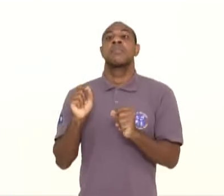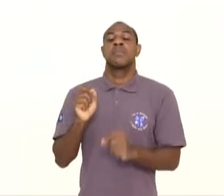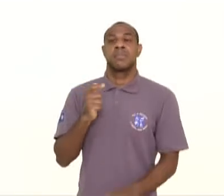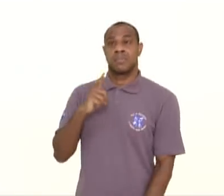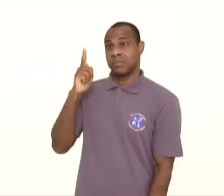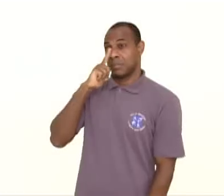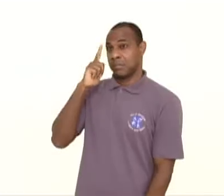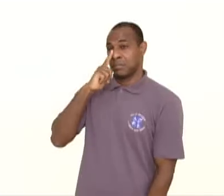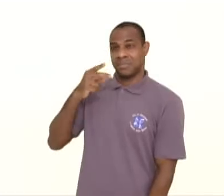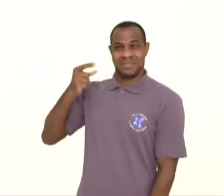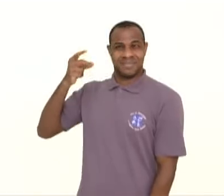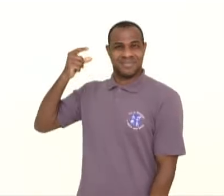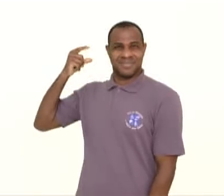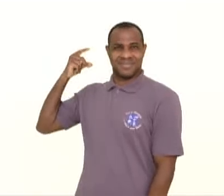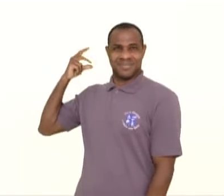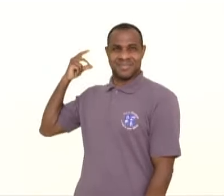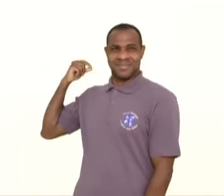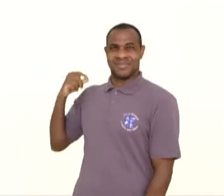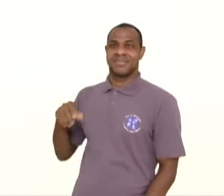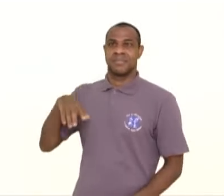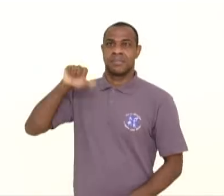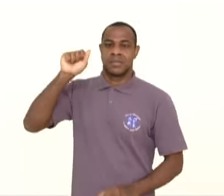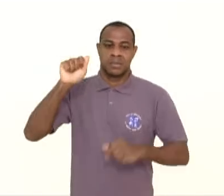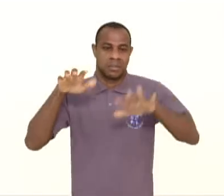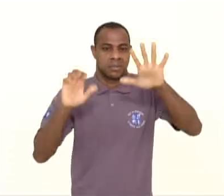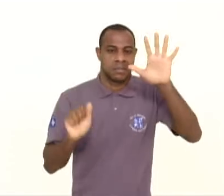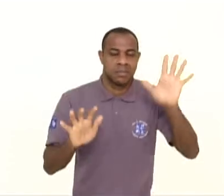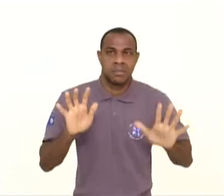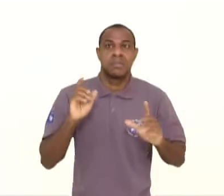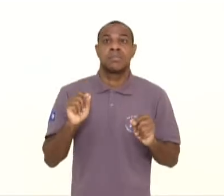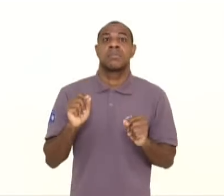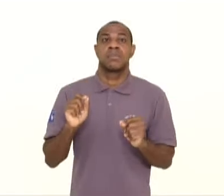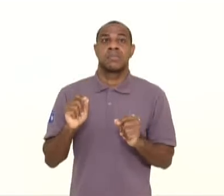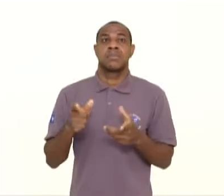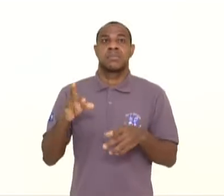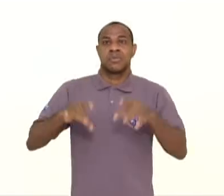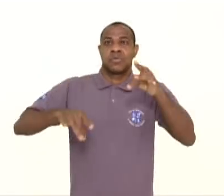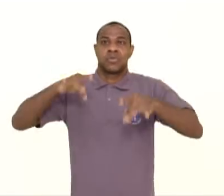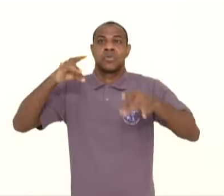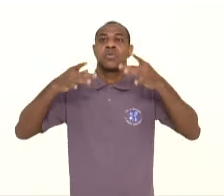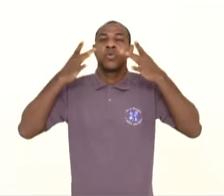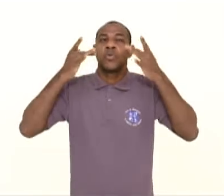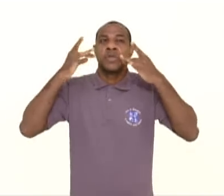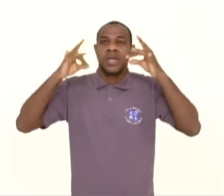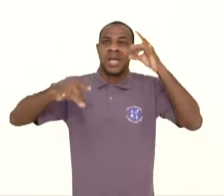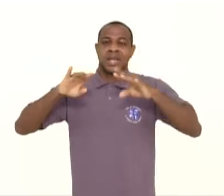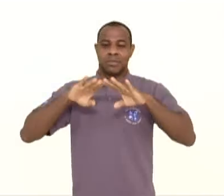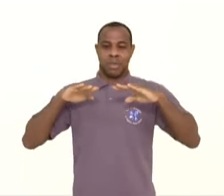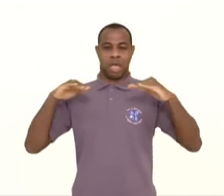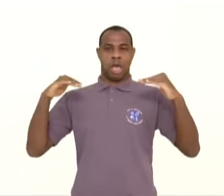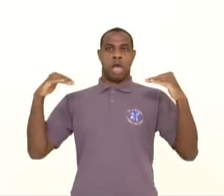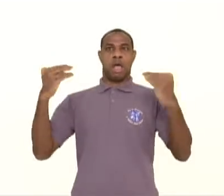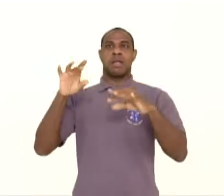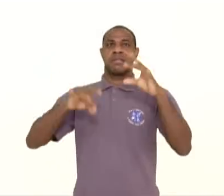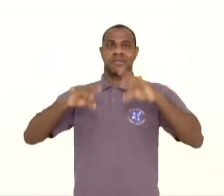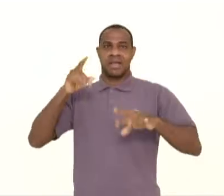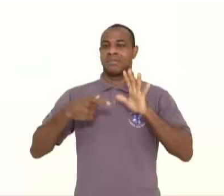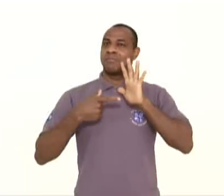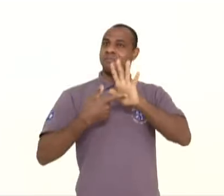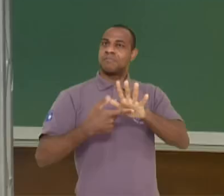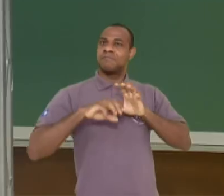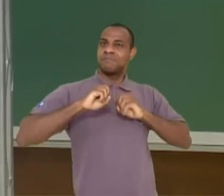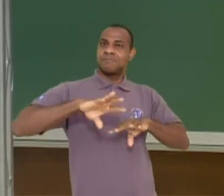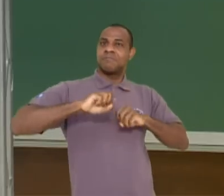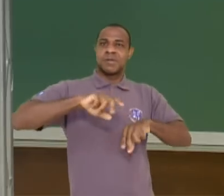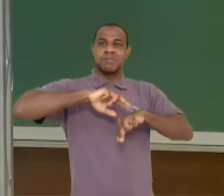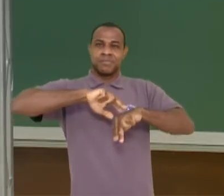né? Especificamente aqui a mímica no teatro a Dionísio, né? Então se vocês fizerem link com história, remetam lá às aulas de histórias que